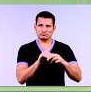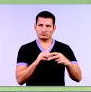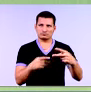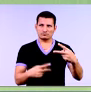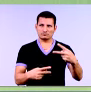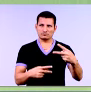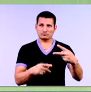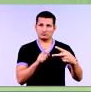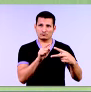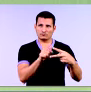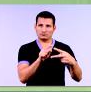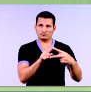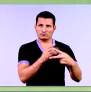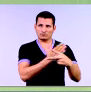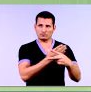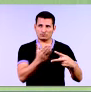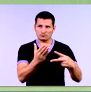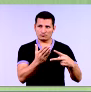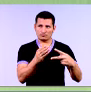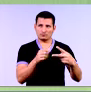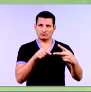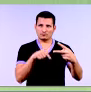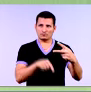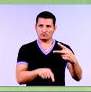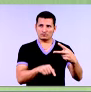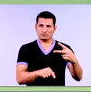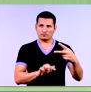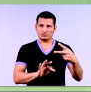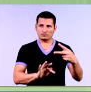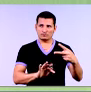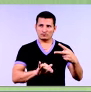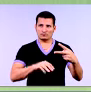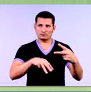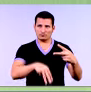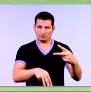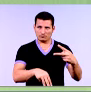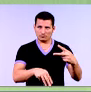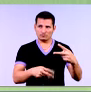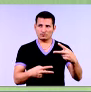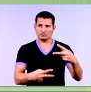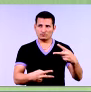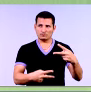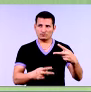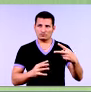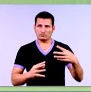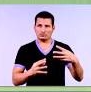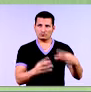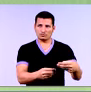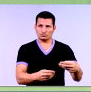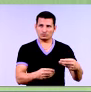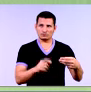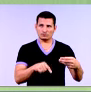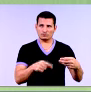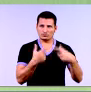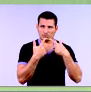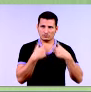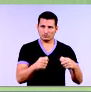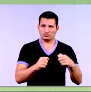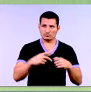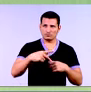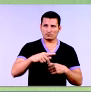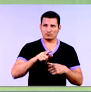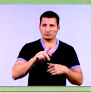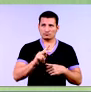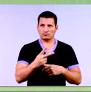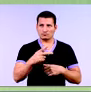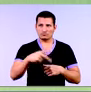em cima e termina aqui, tudo é linguagem PHP. Embaixo